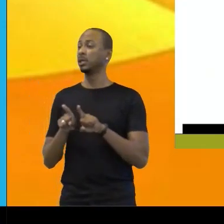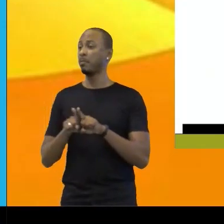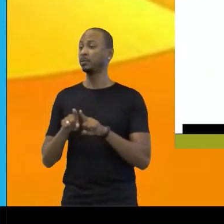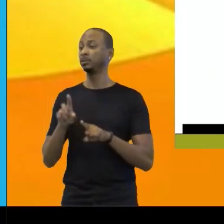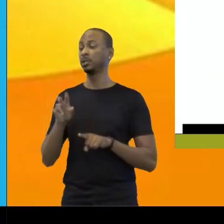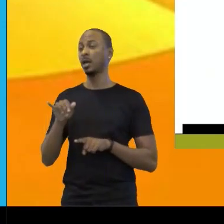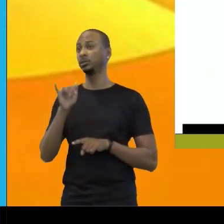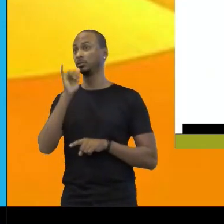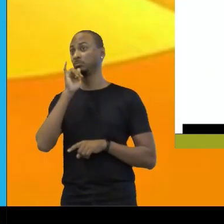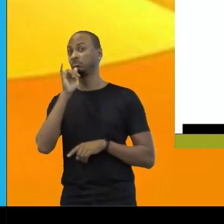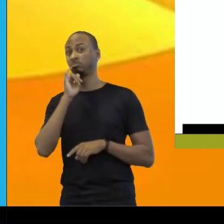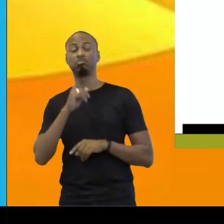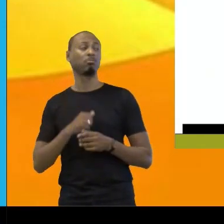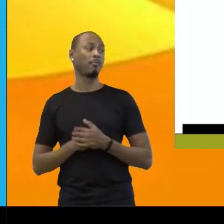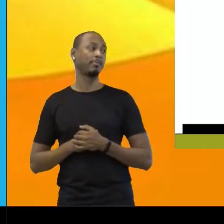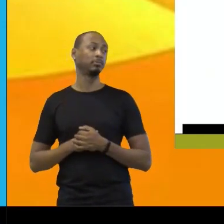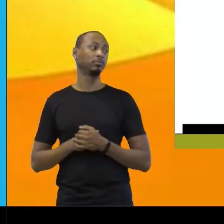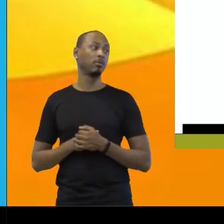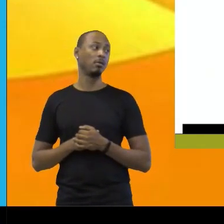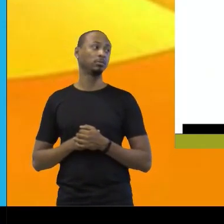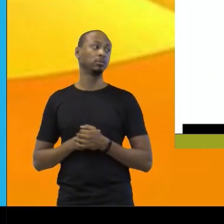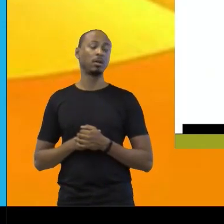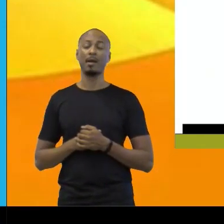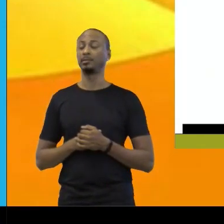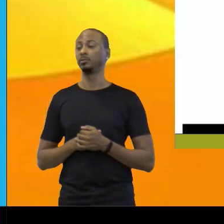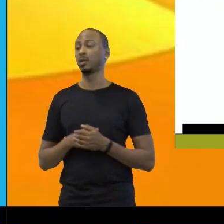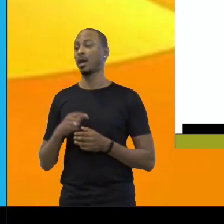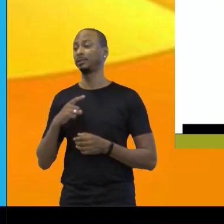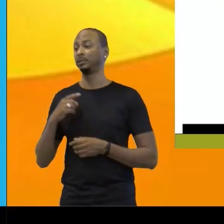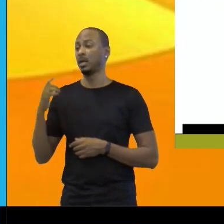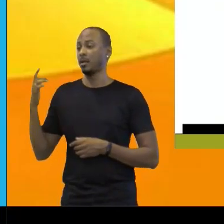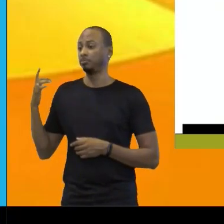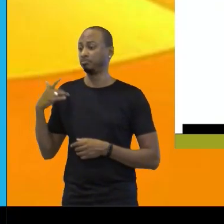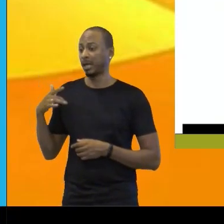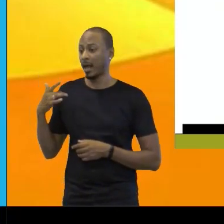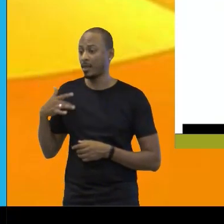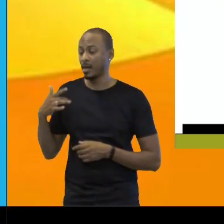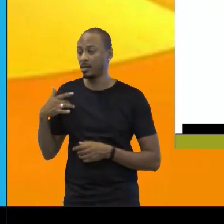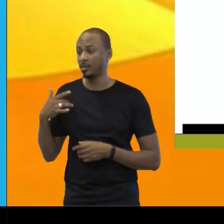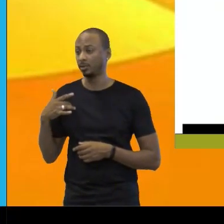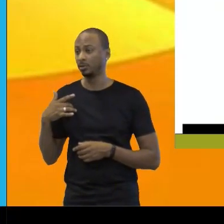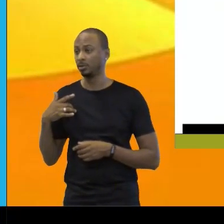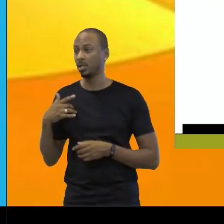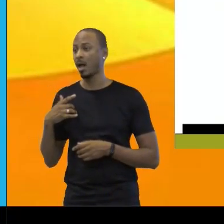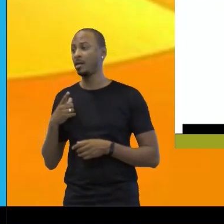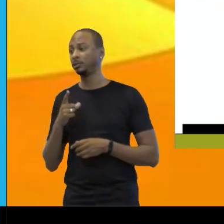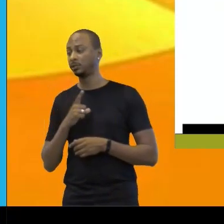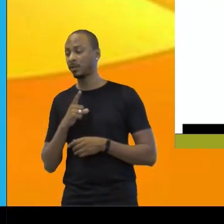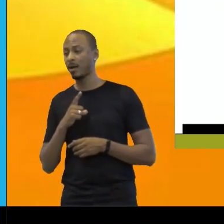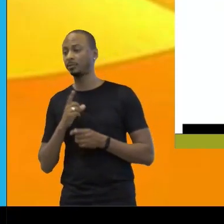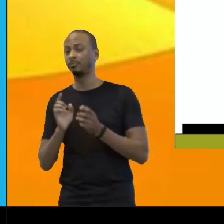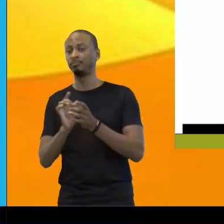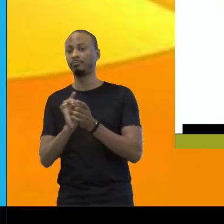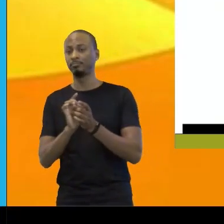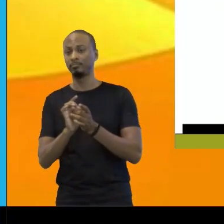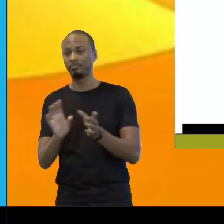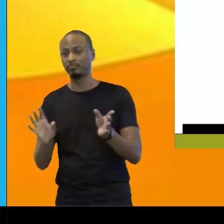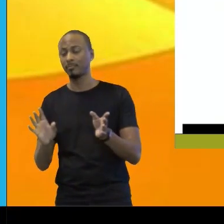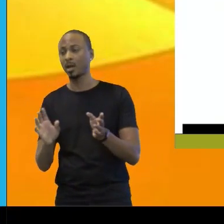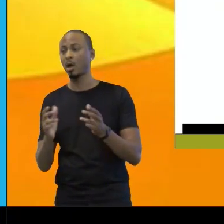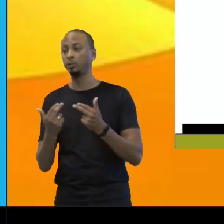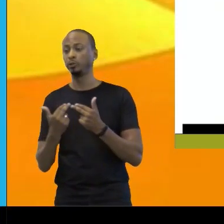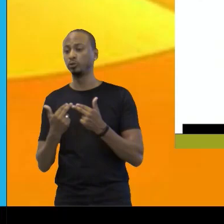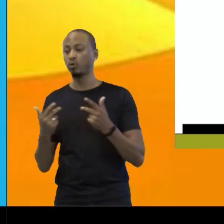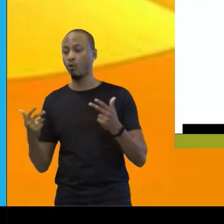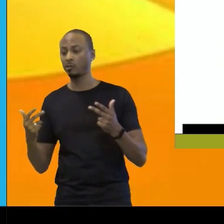que outros que, por muita piedade, permitem os distúrbios que levem